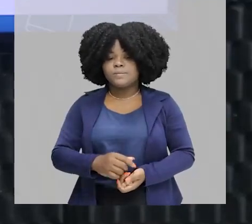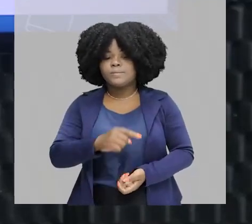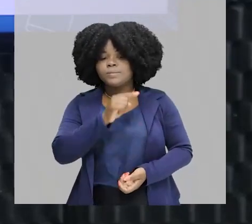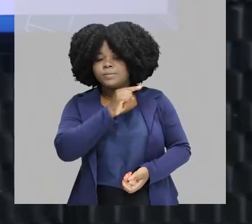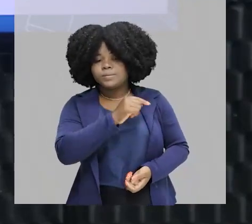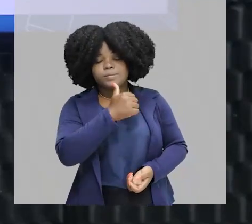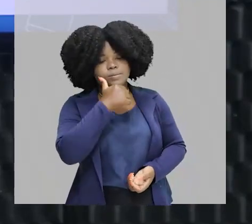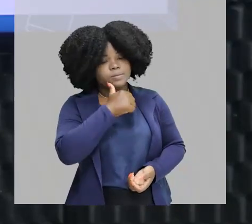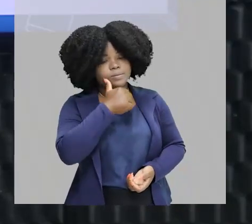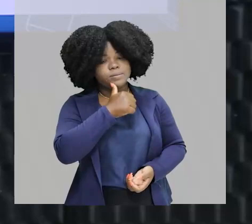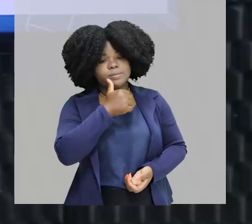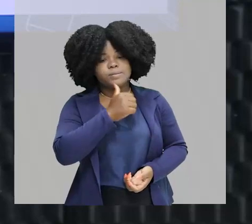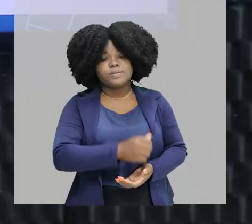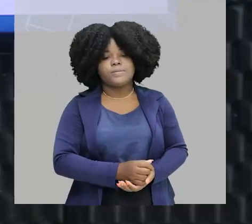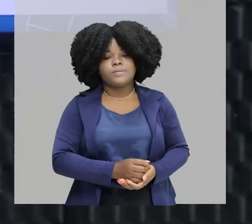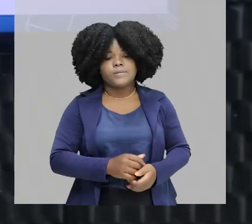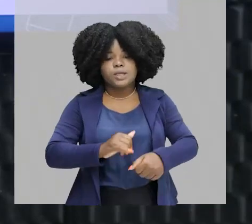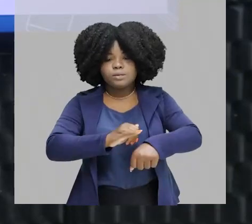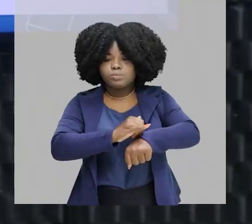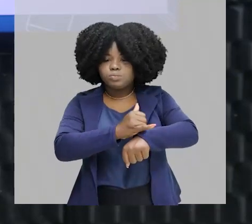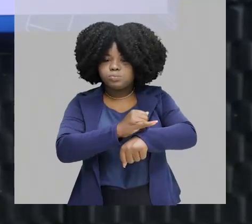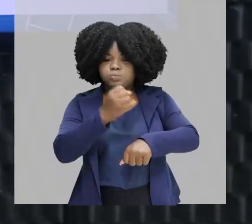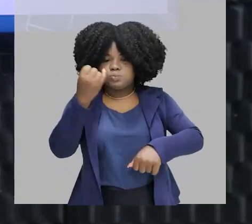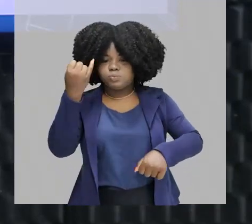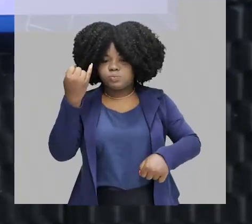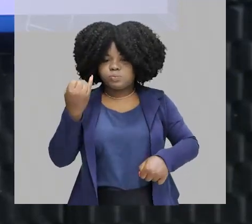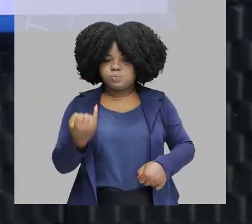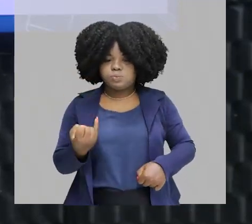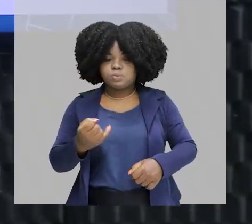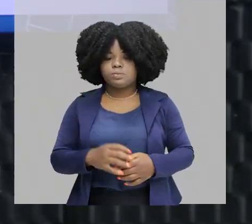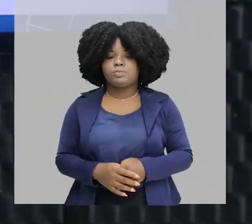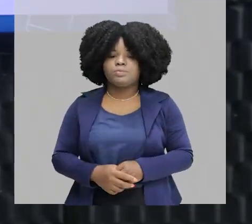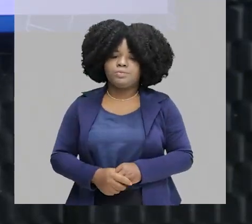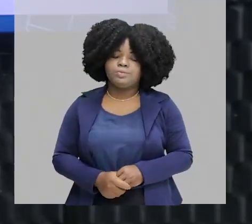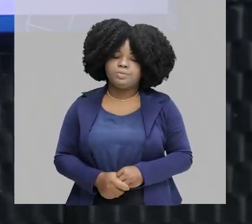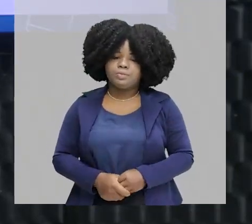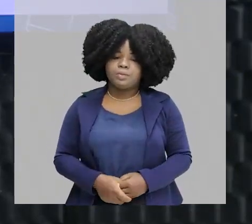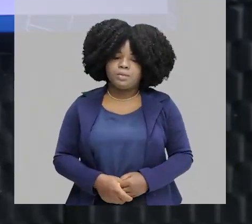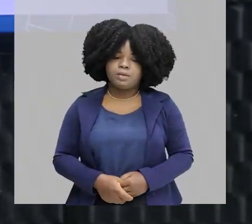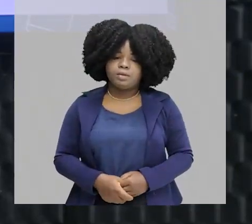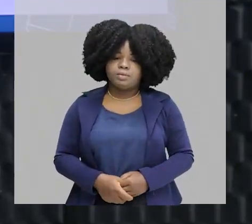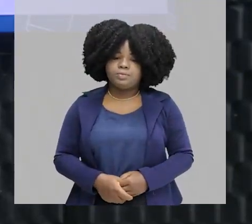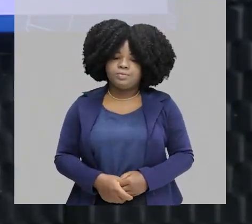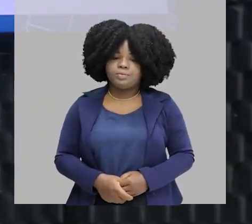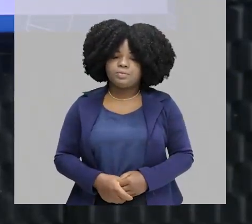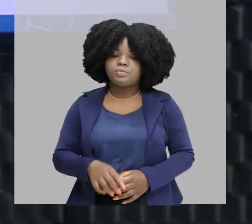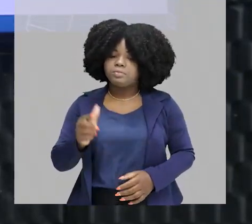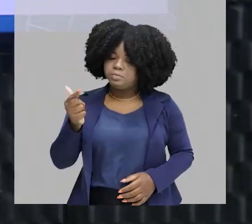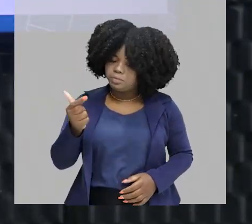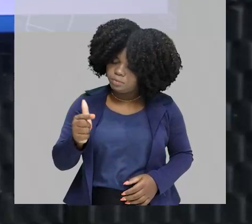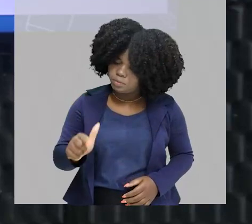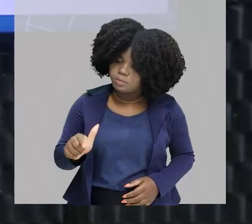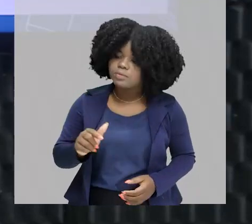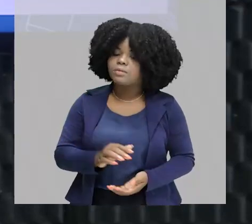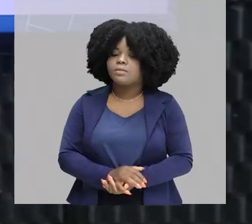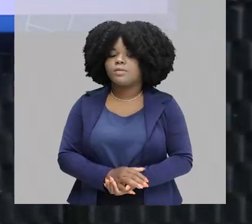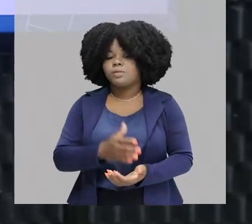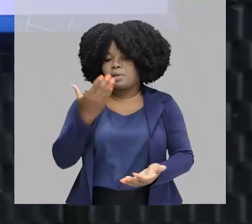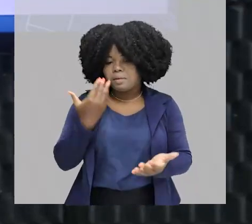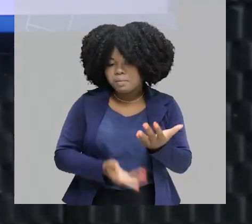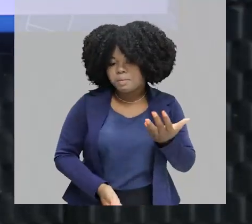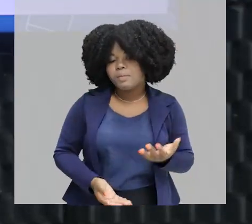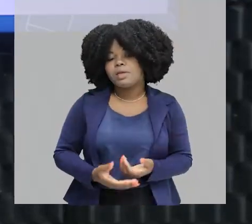ações que começaram em um tempo atrás, num tempo passado, e até o momento continuam. Ele continua perdendo peso.